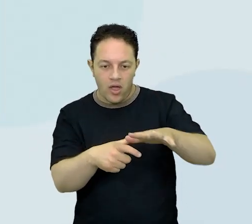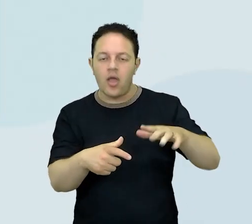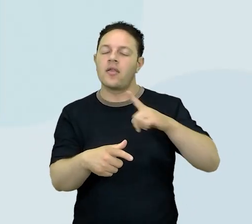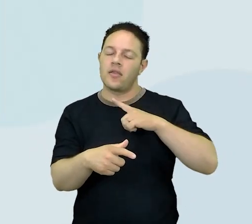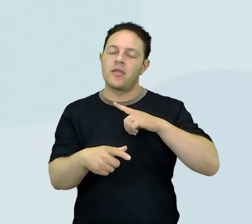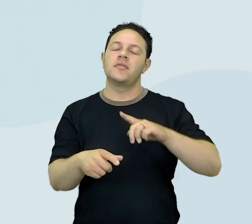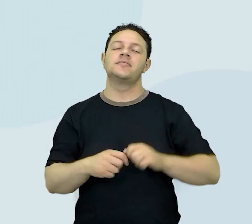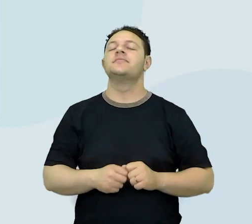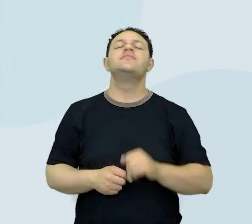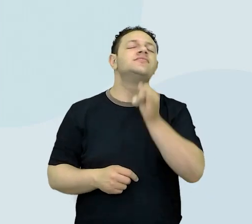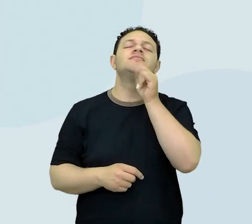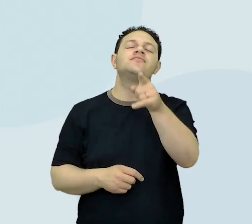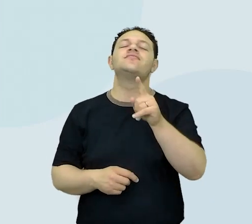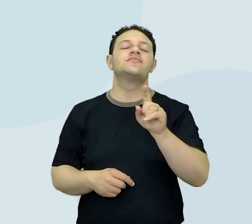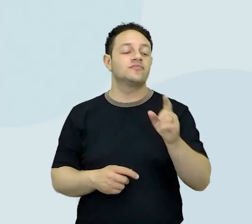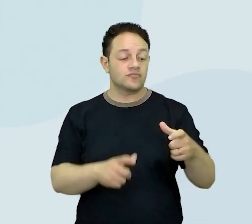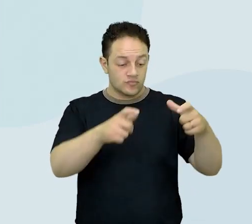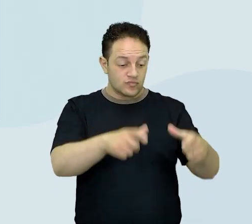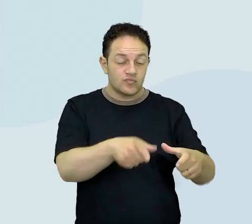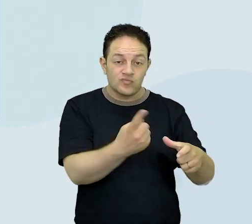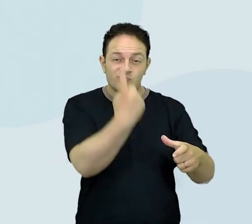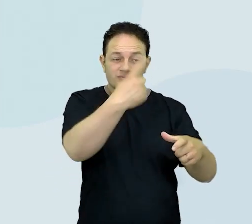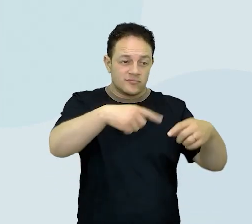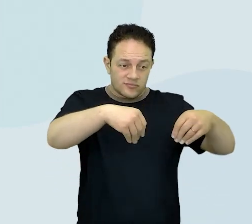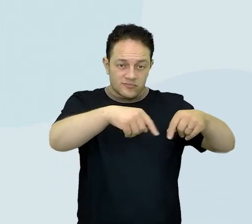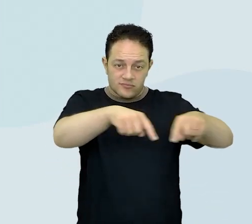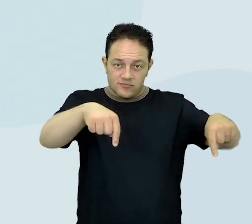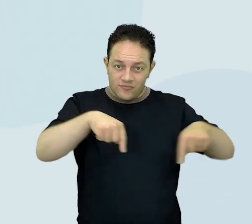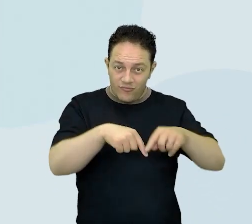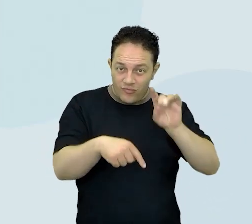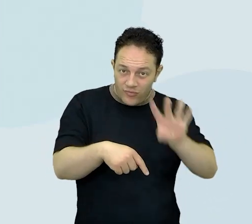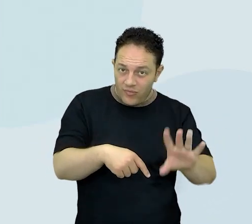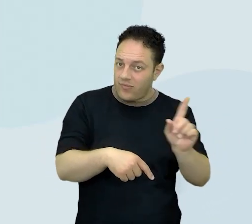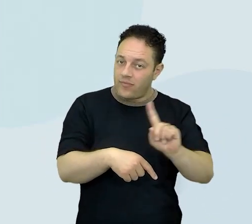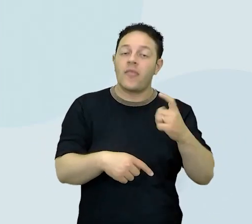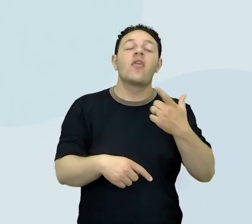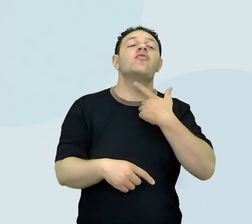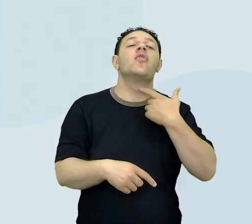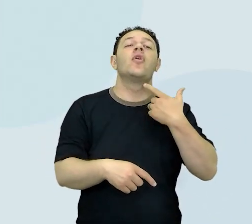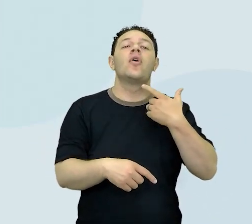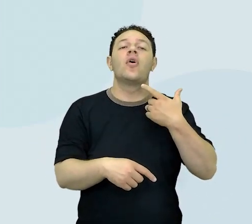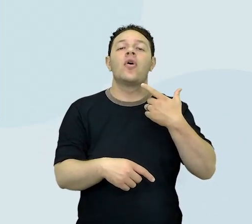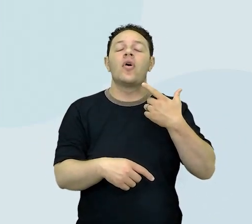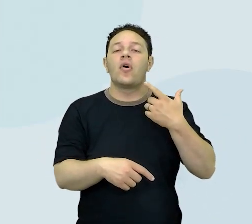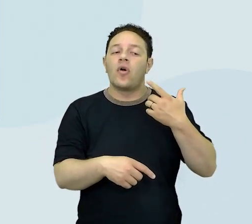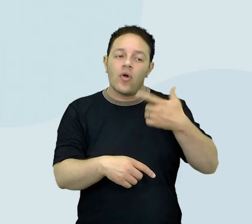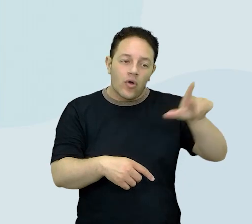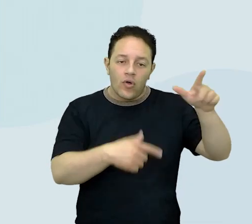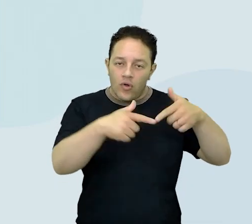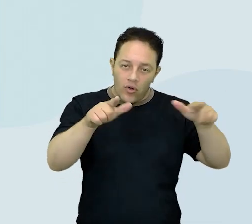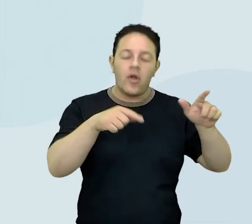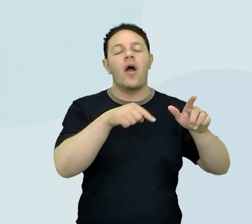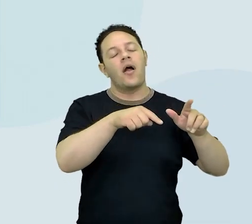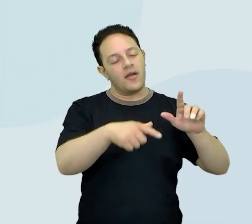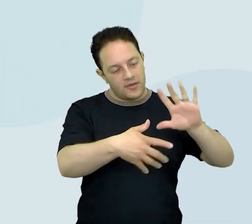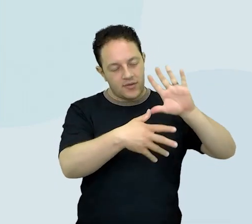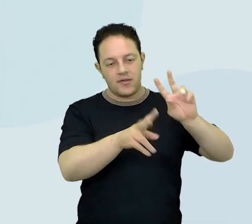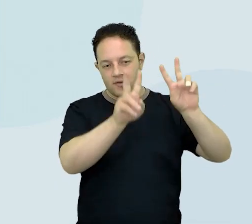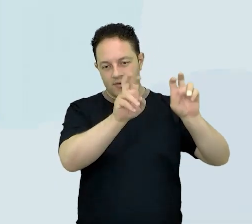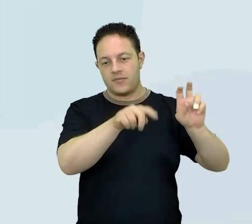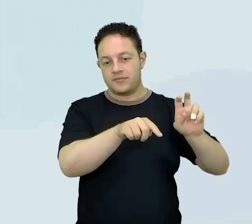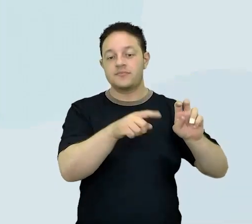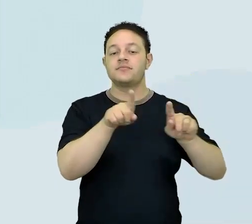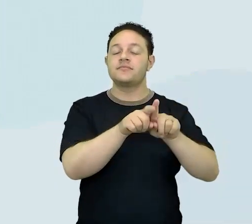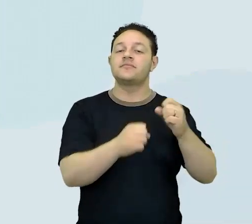Então, se você não quer representar só um terreno, você vai para a cartografia temática. E serve de apoio à produção